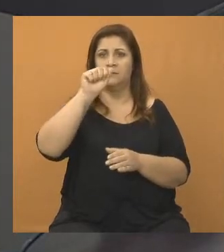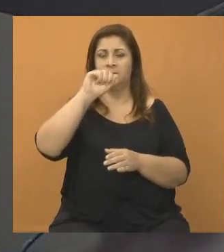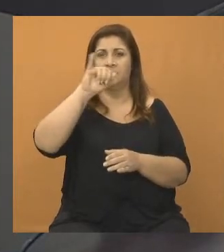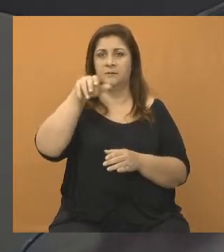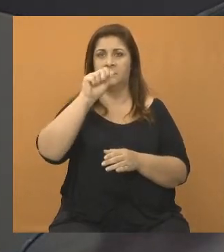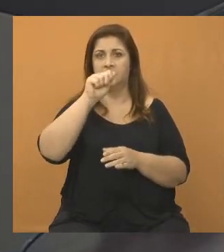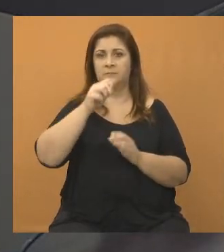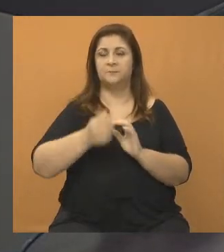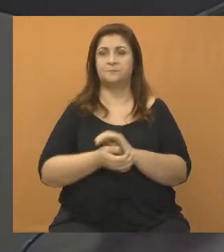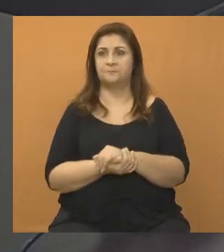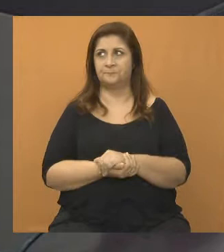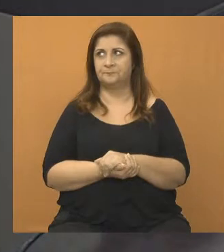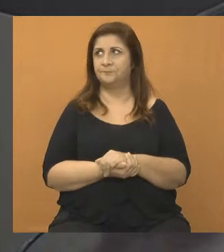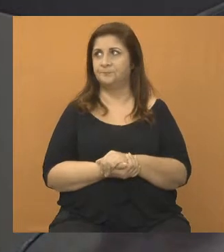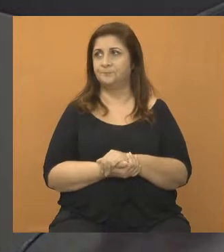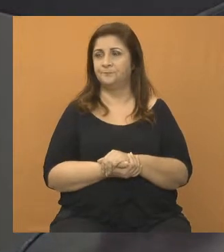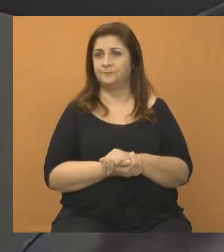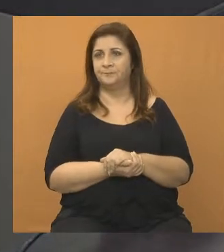até hoje não foi feito.